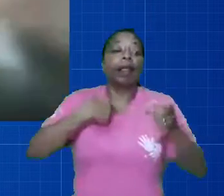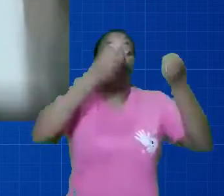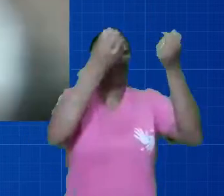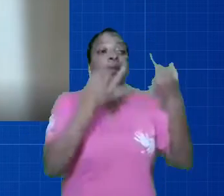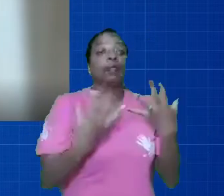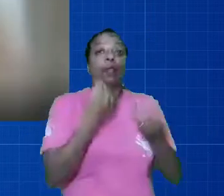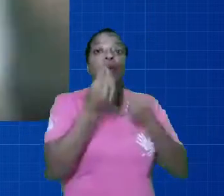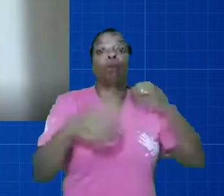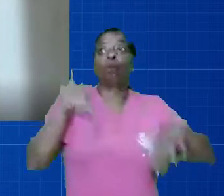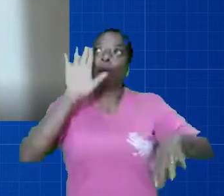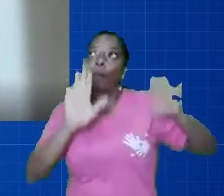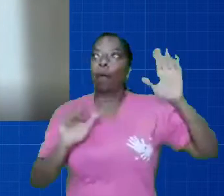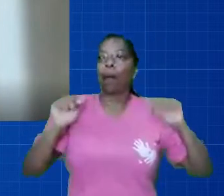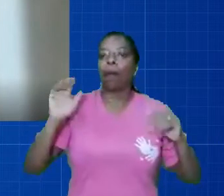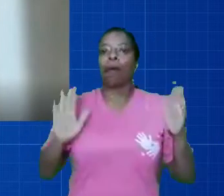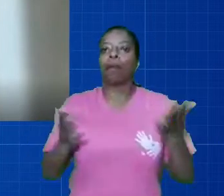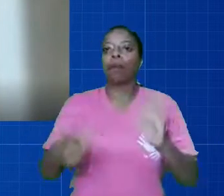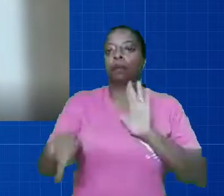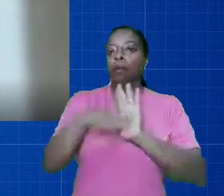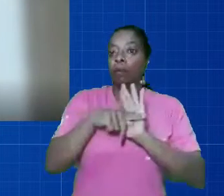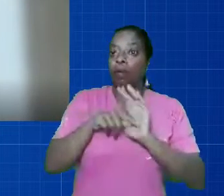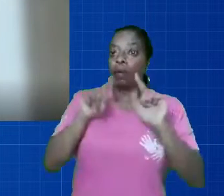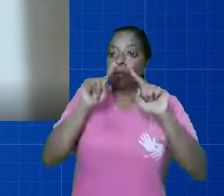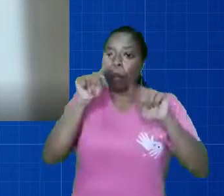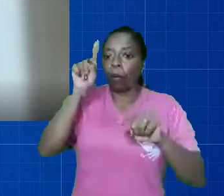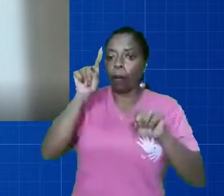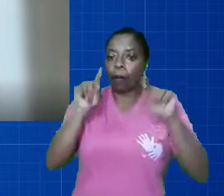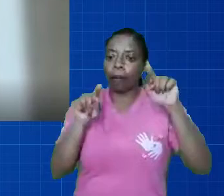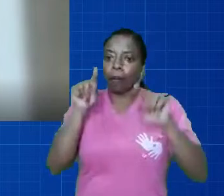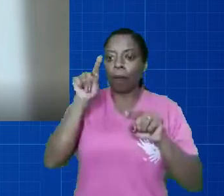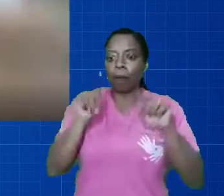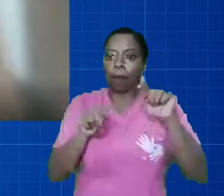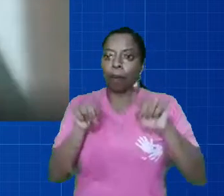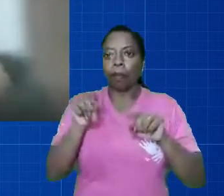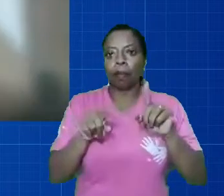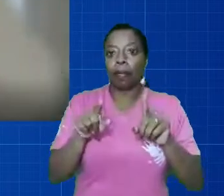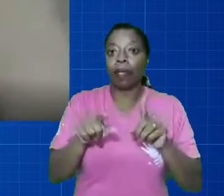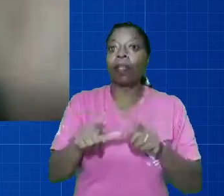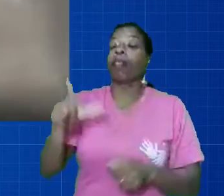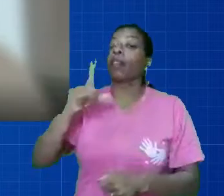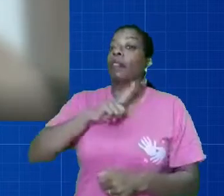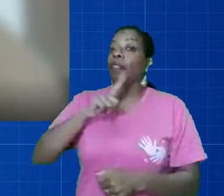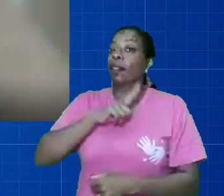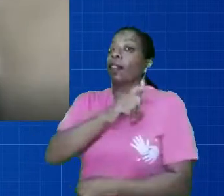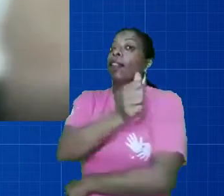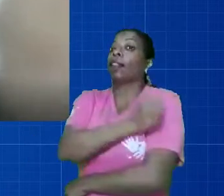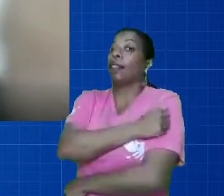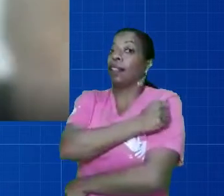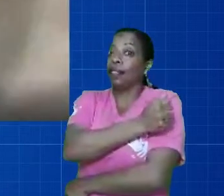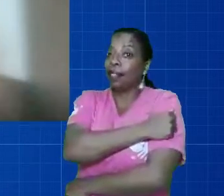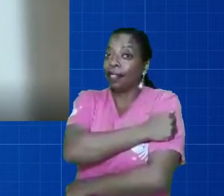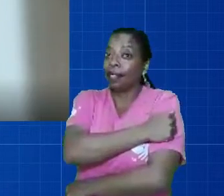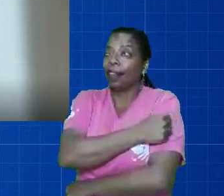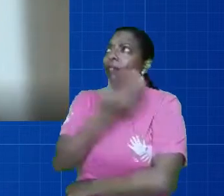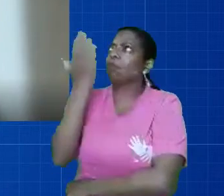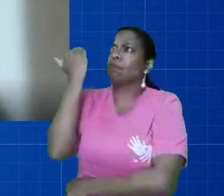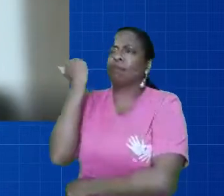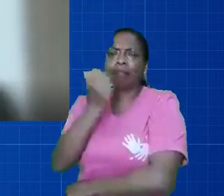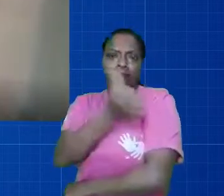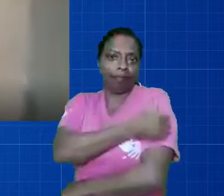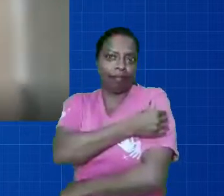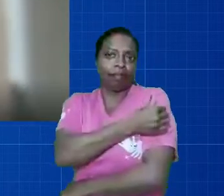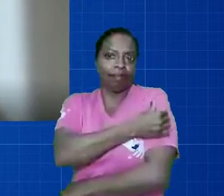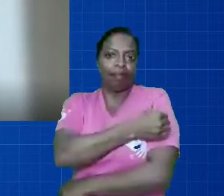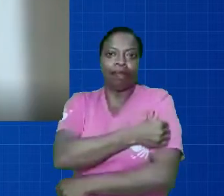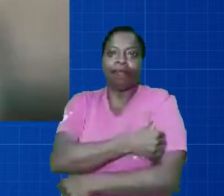com os movimentos de palitinho. Teve alunos que isso era na época dos sextos anos, e eles